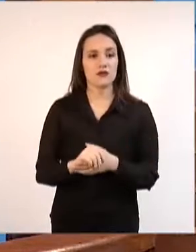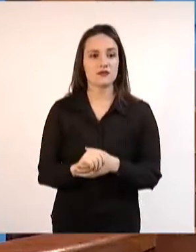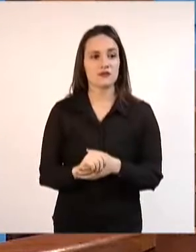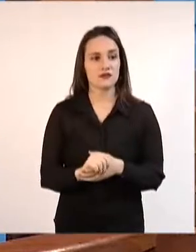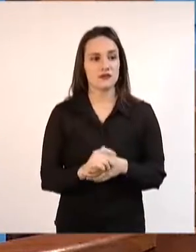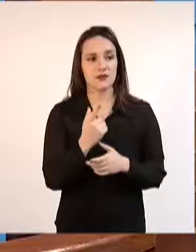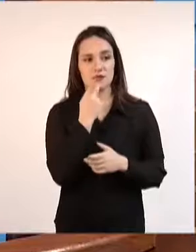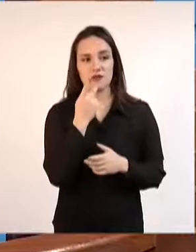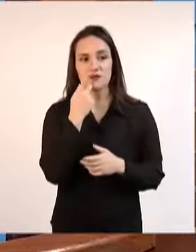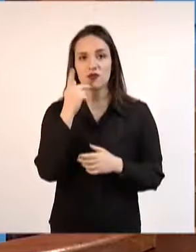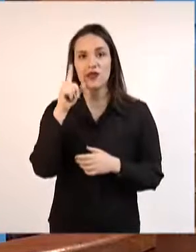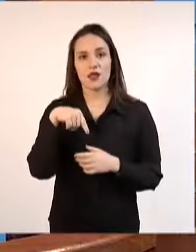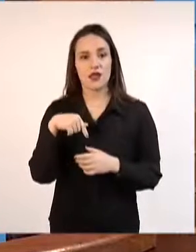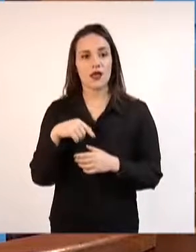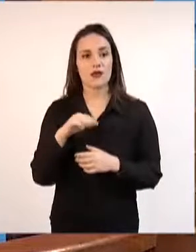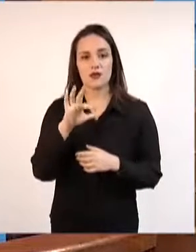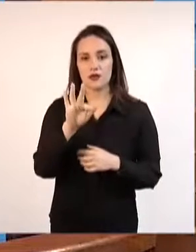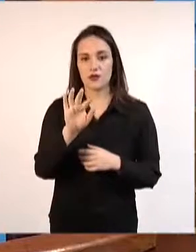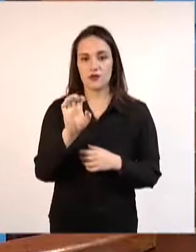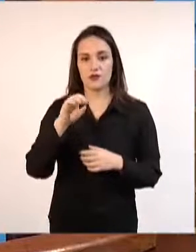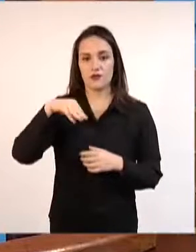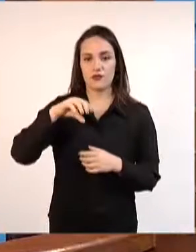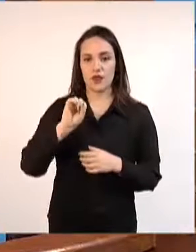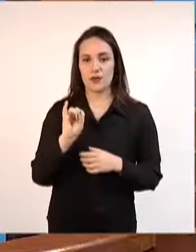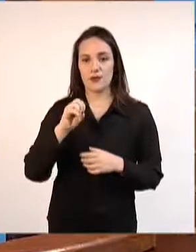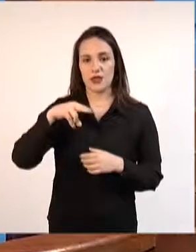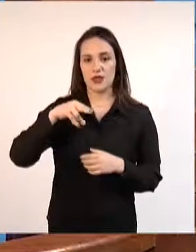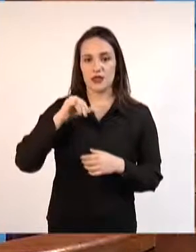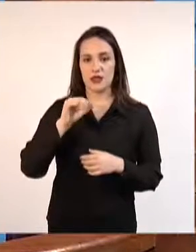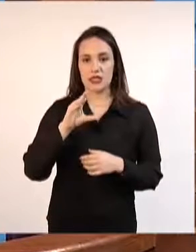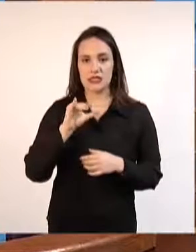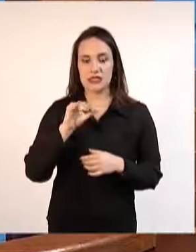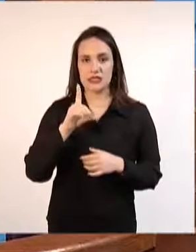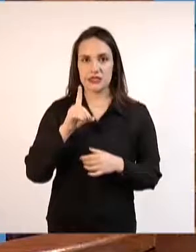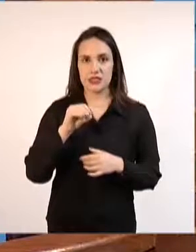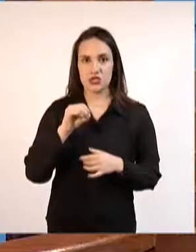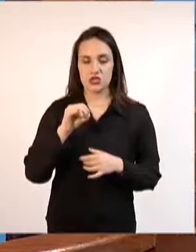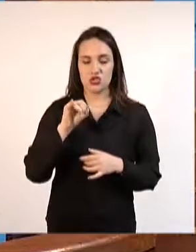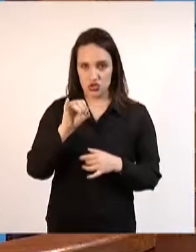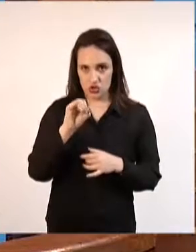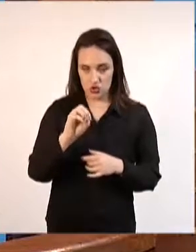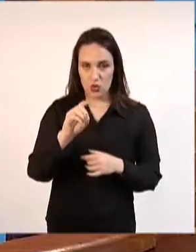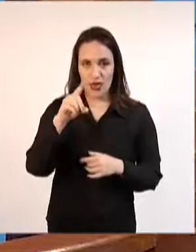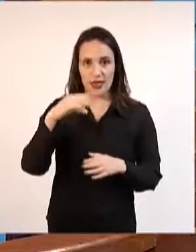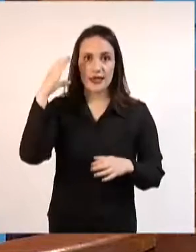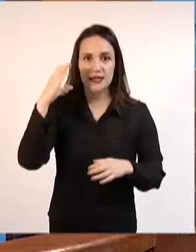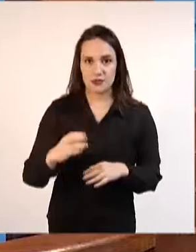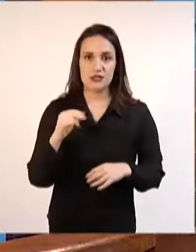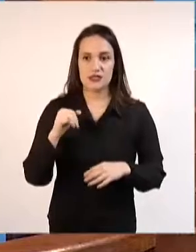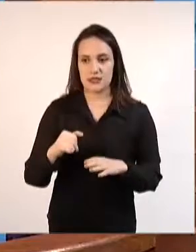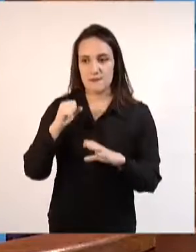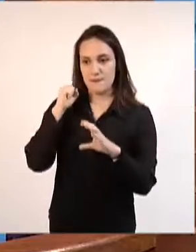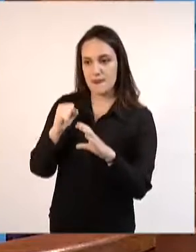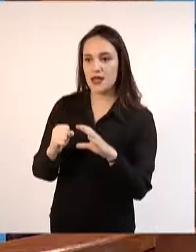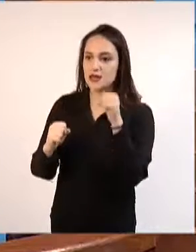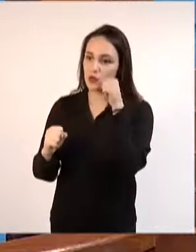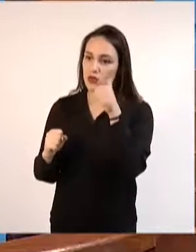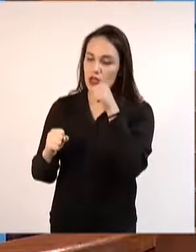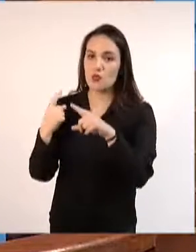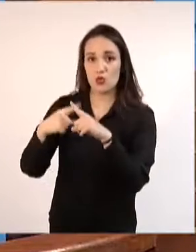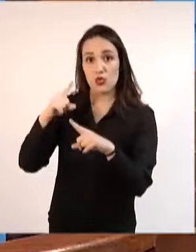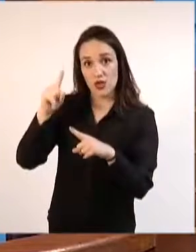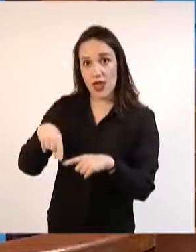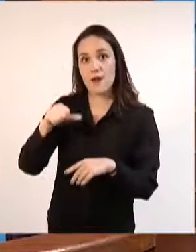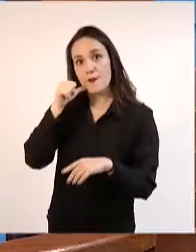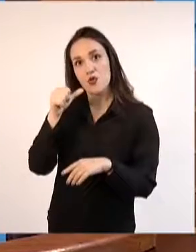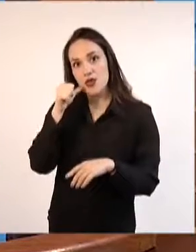do feminicídio, nós tínhamos apenas na legislação penal a figura do homicídio para homens e mulheres, e